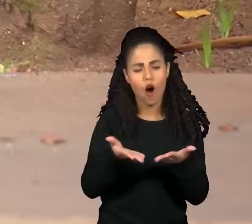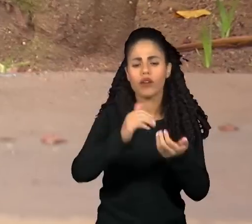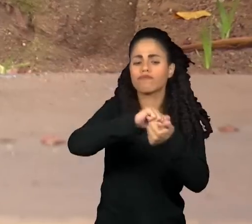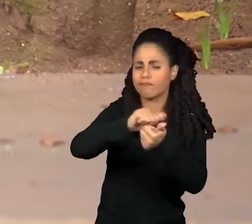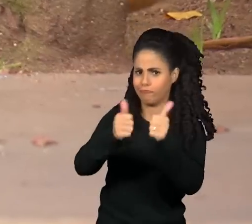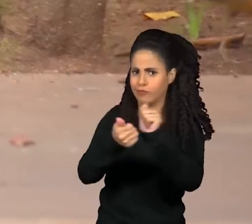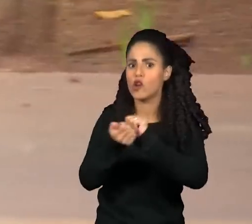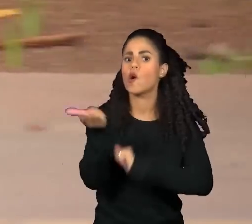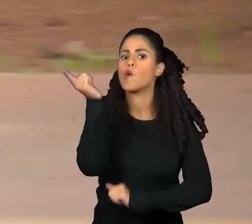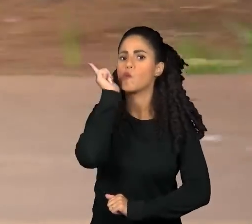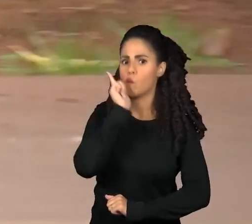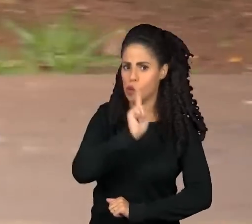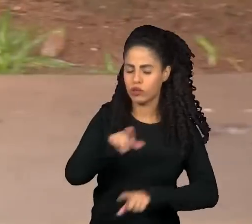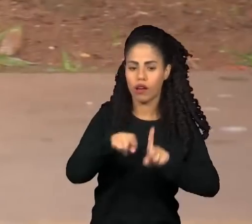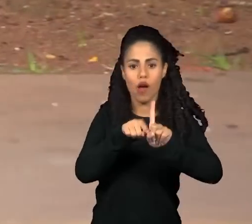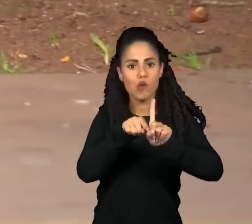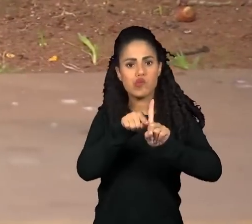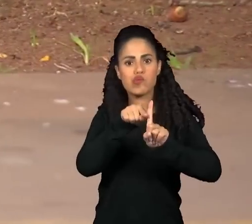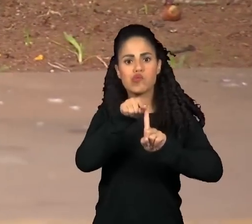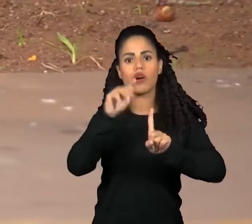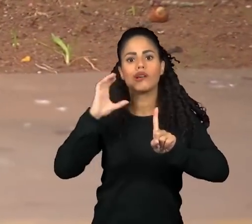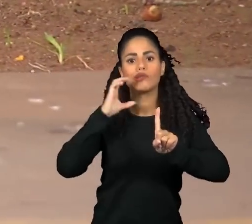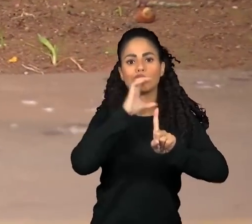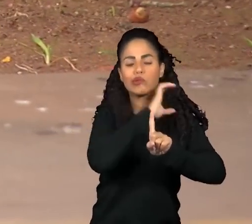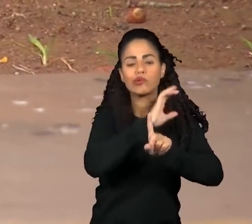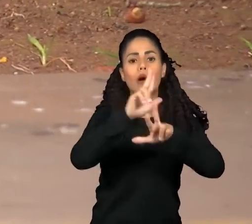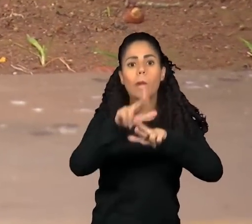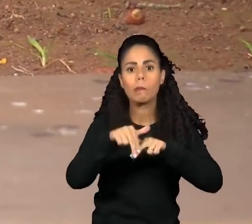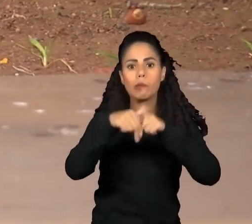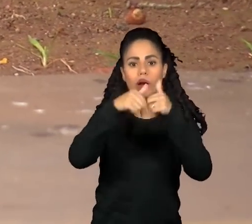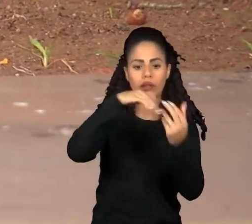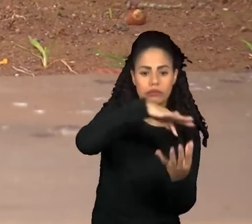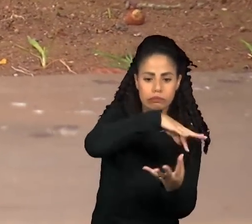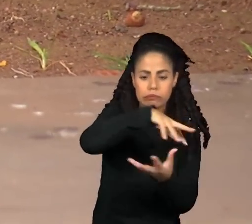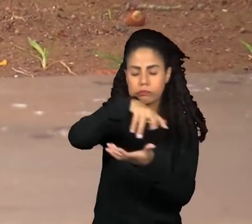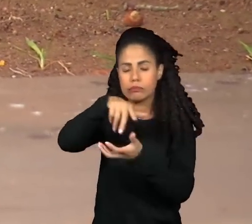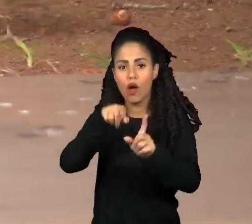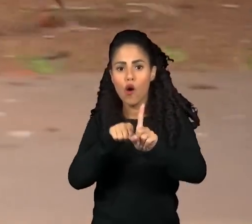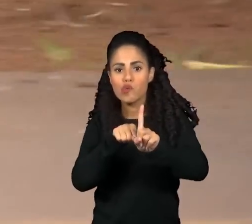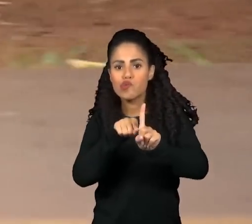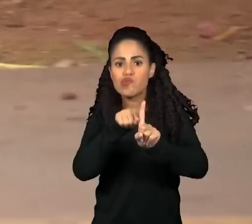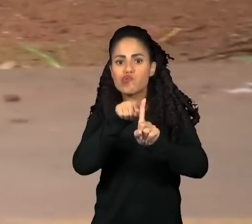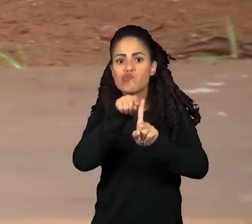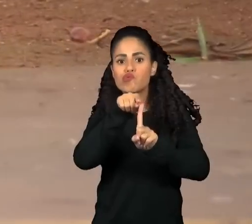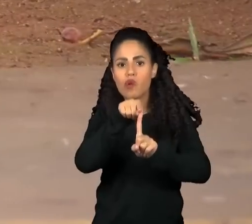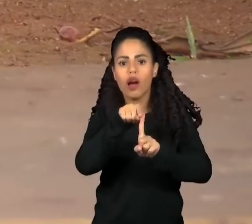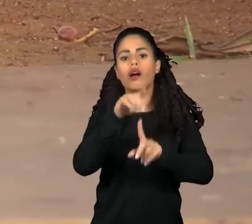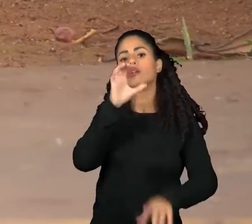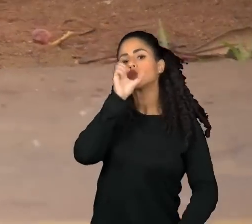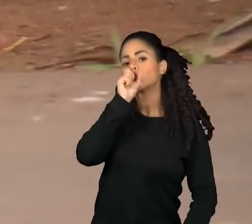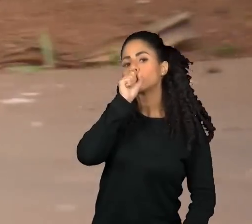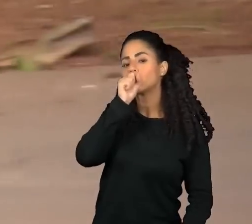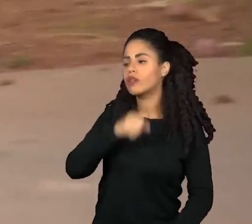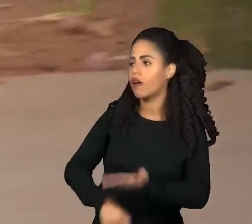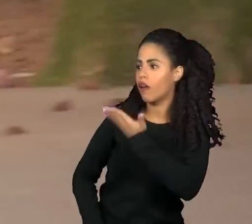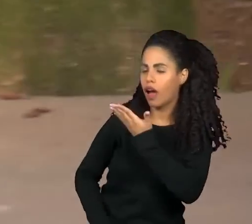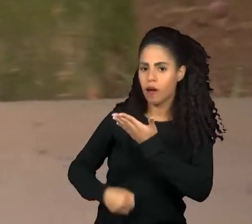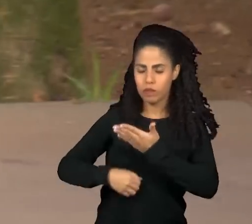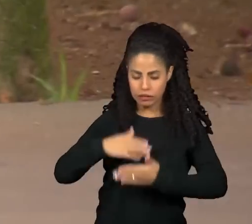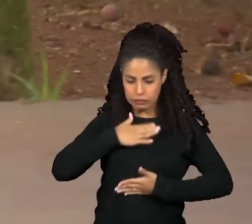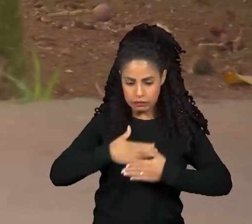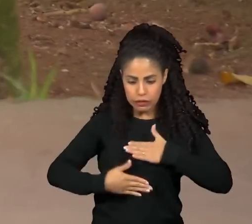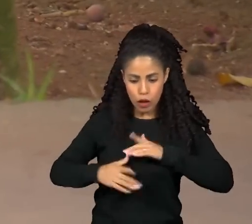adaptação, as altas temperaturas causadas pelas mudanças climáticas levaram o sabiá laranjeira a mudar o